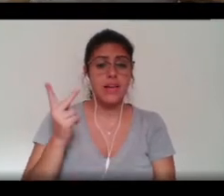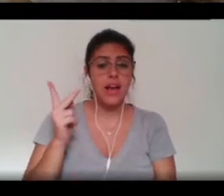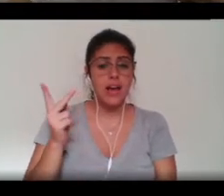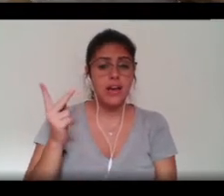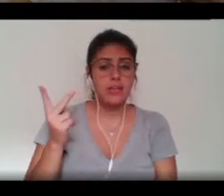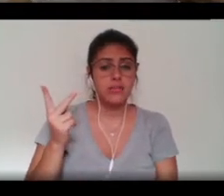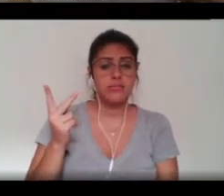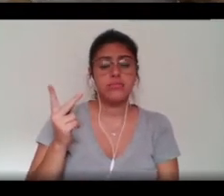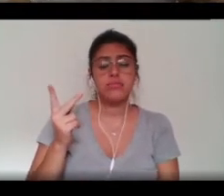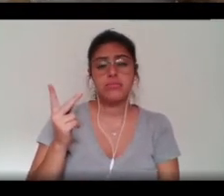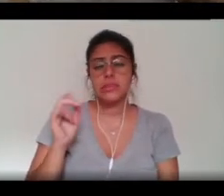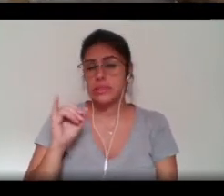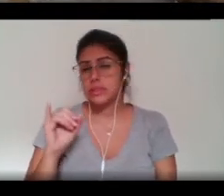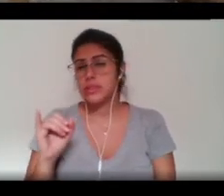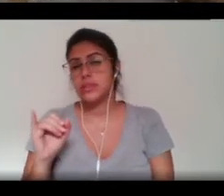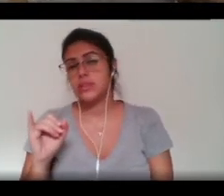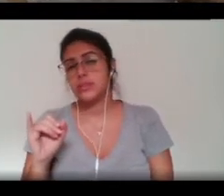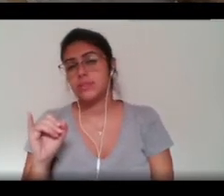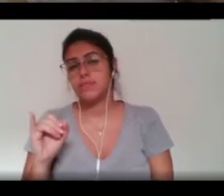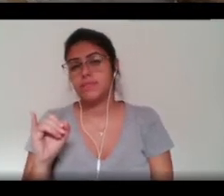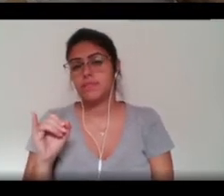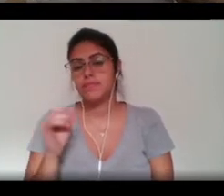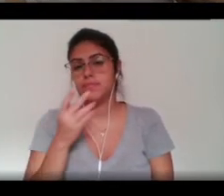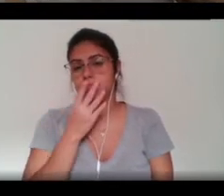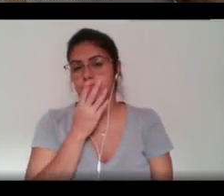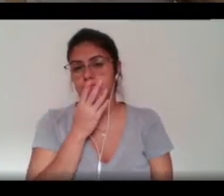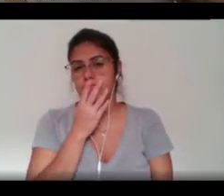se você fizer,